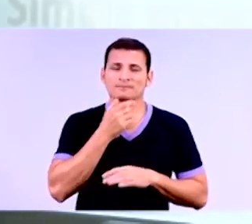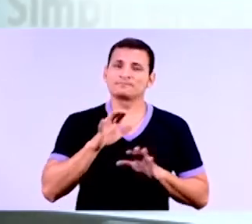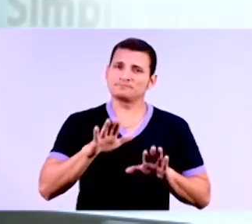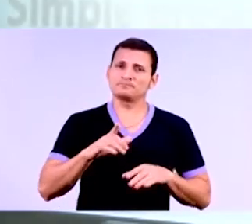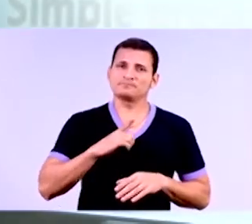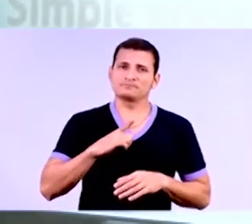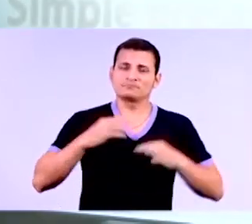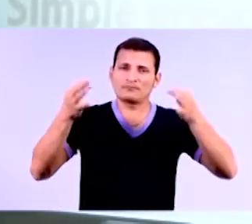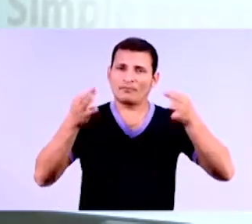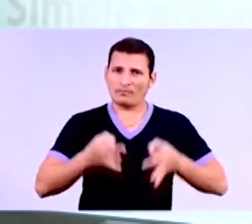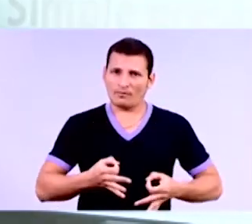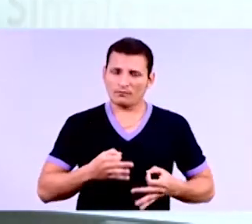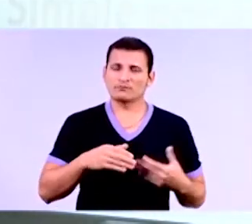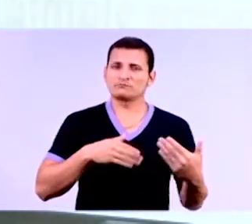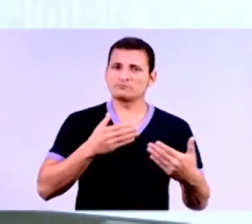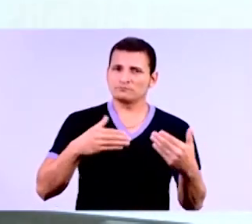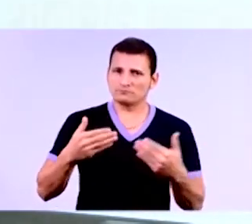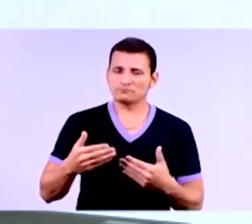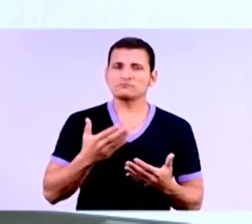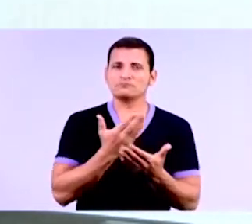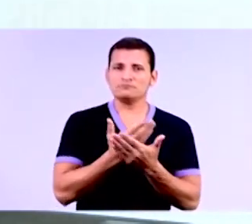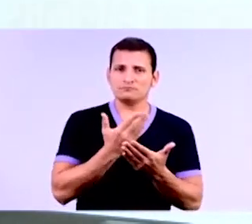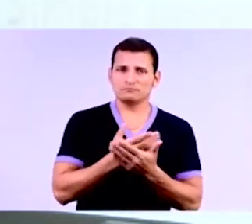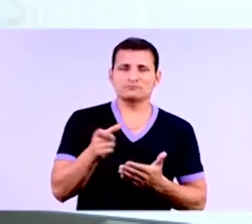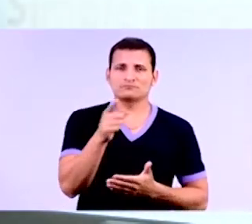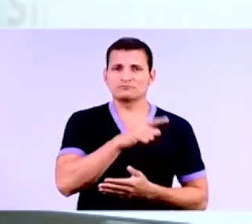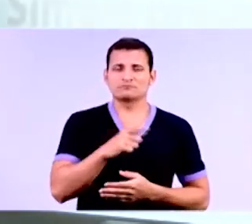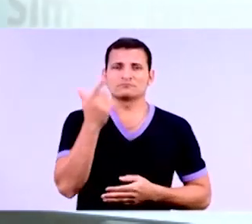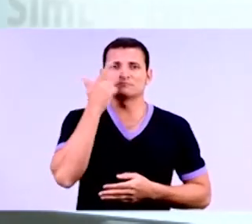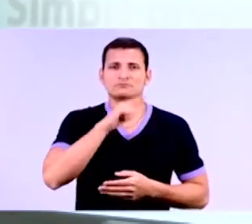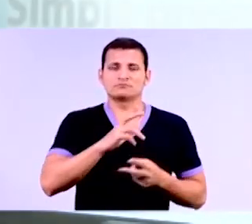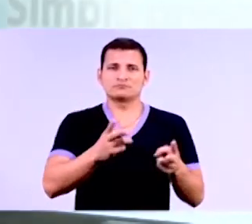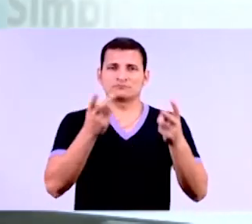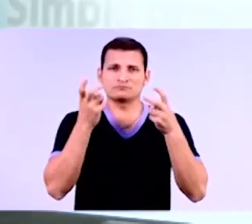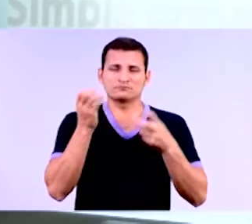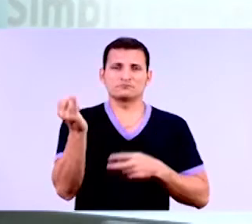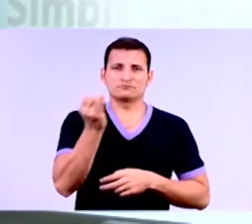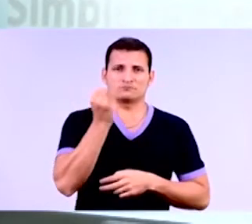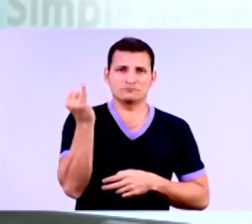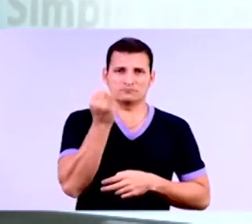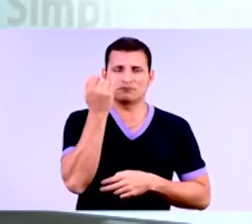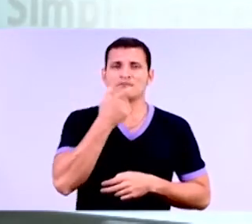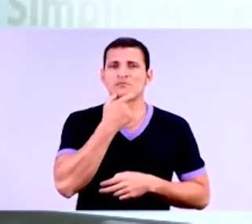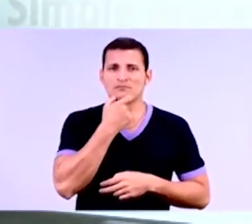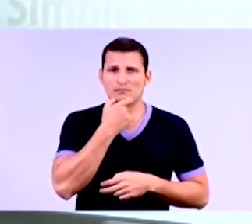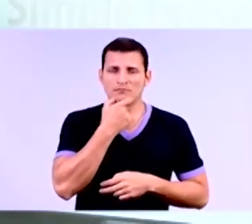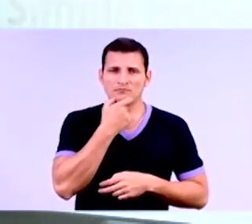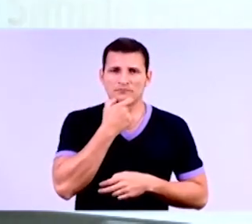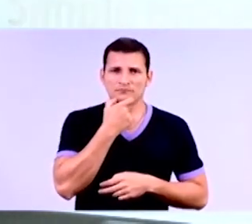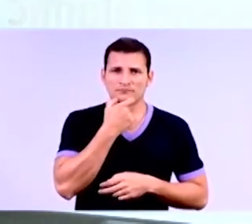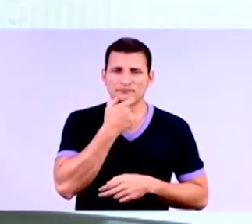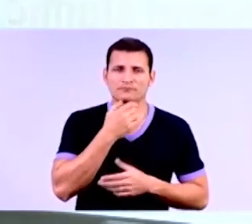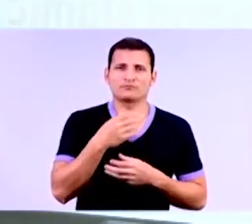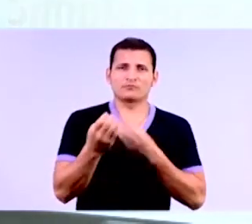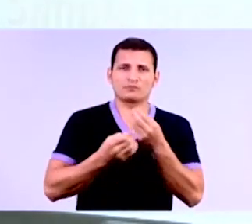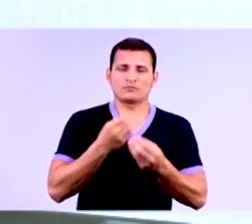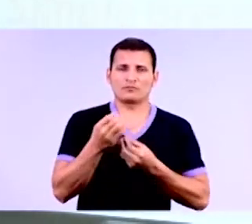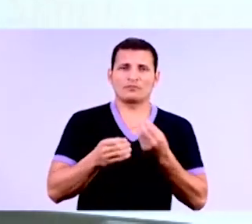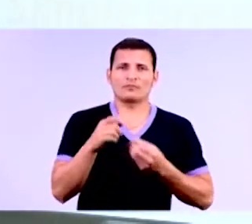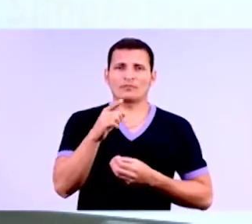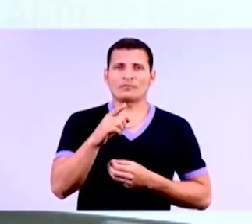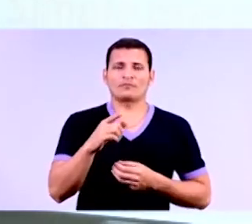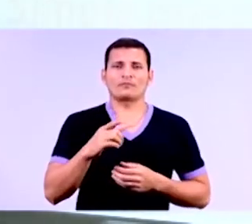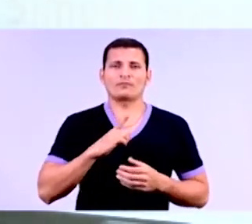nós estivermos em andamento com as nossas aulas, vocês vão conseguir perceber a importância do inglês e como vocês, tendo